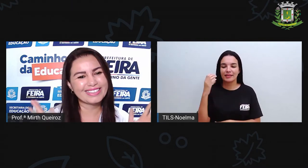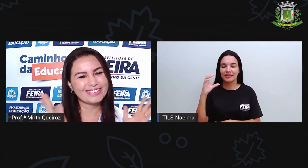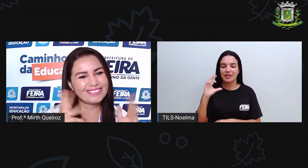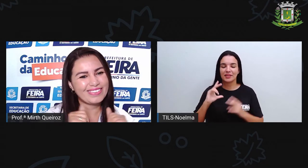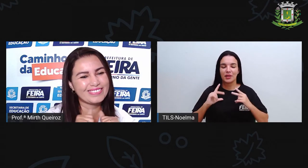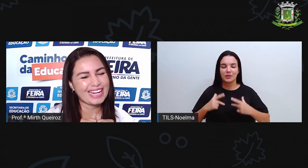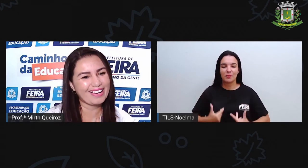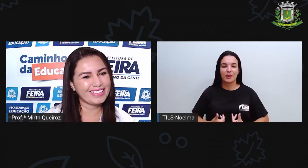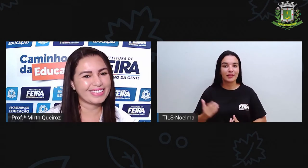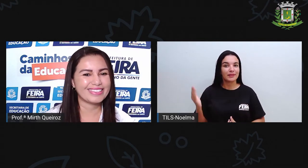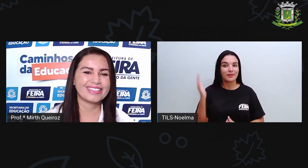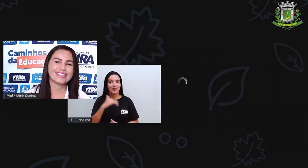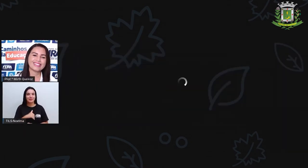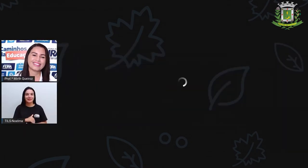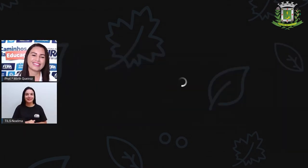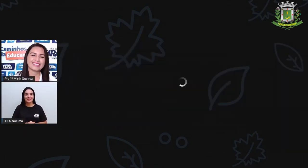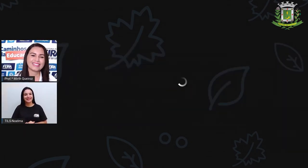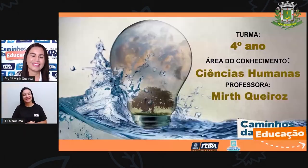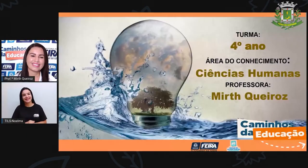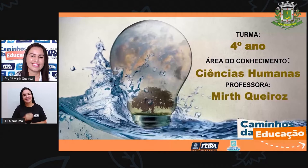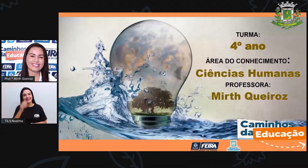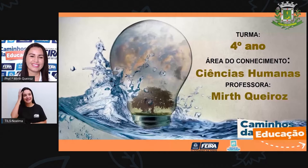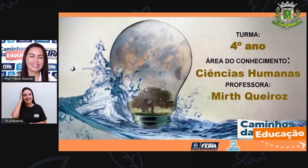Humanas. Vamos à aula?